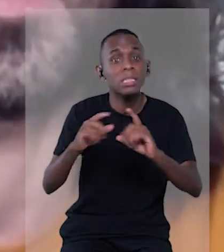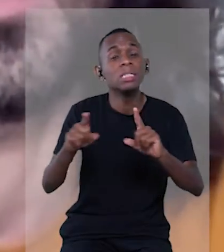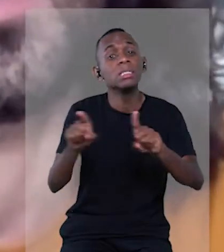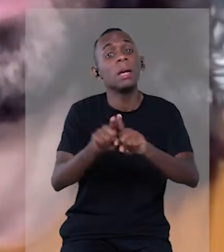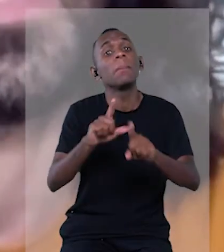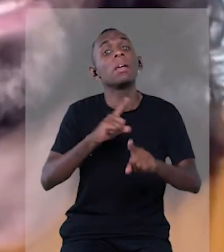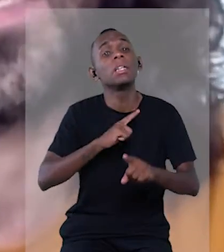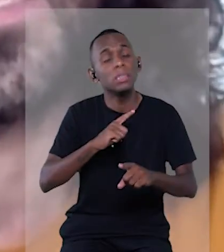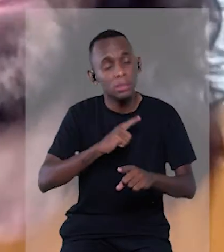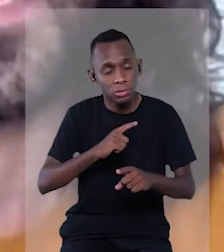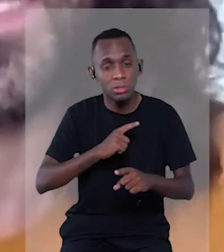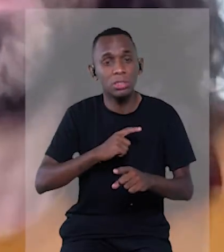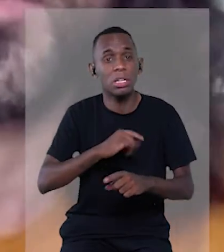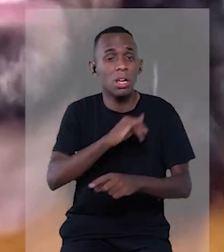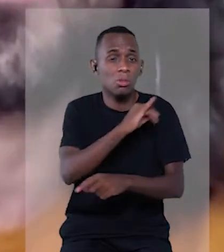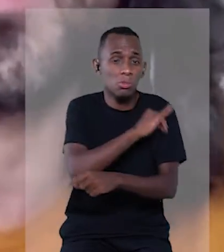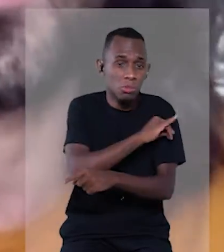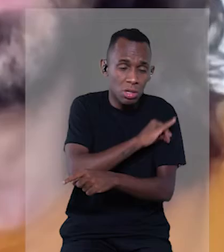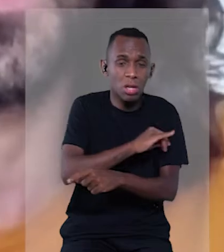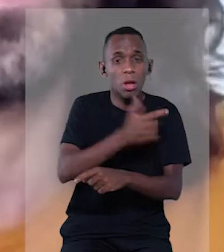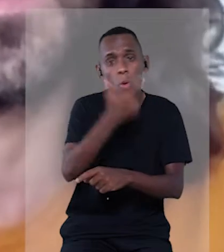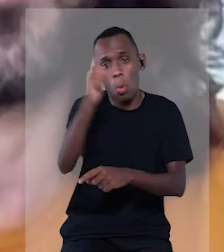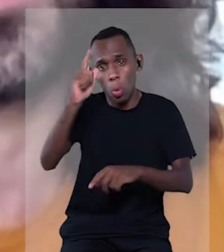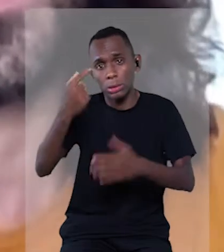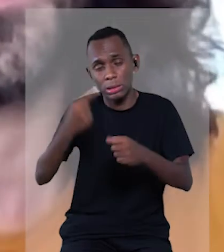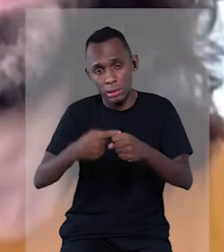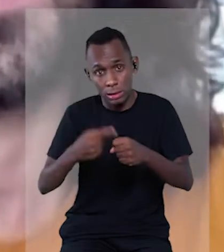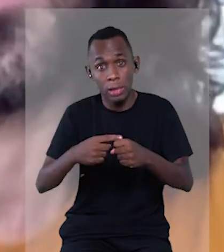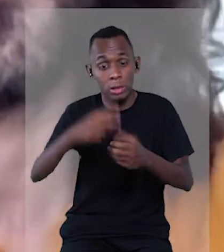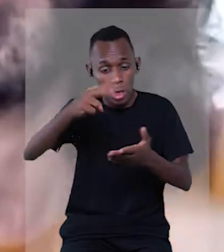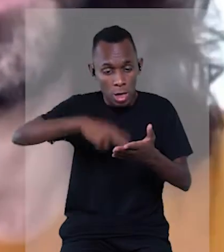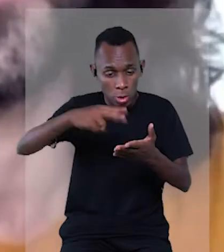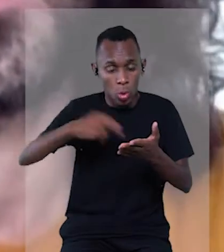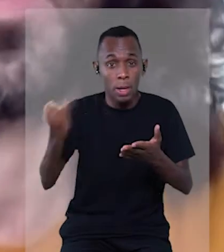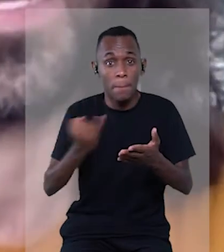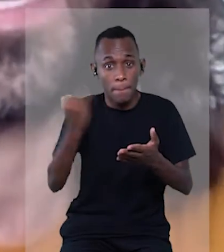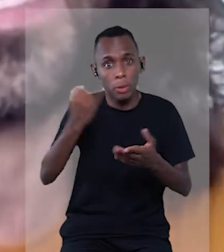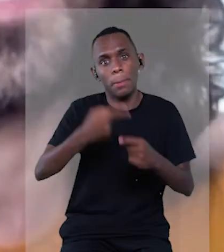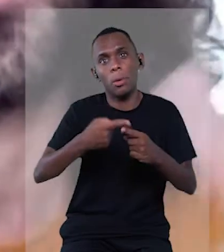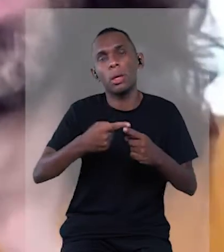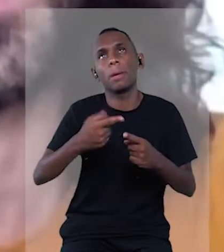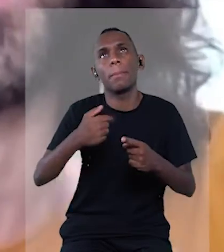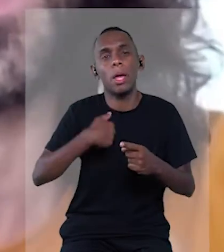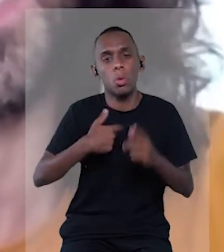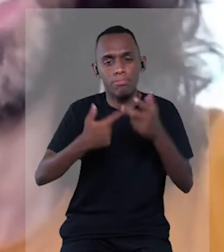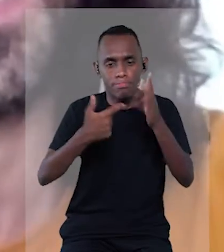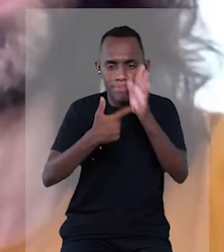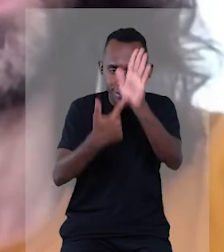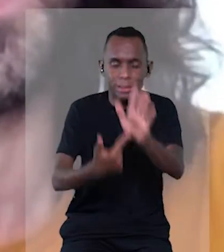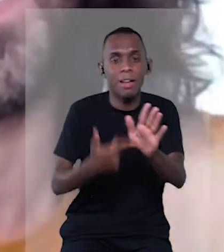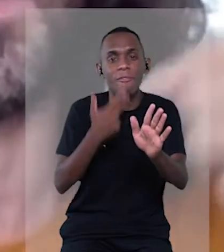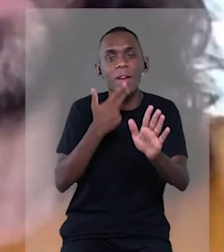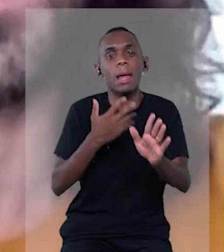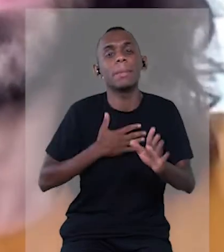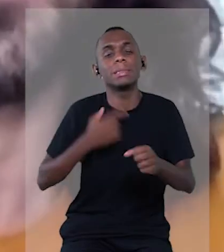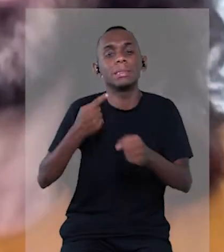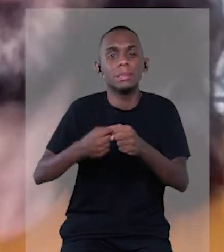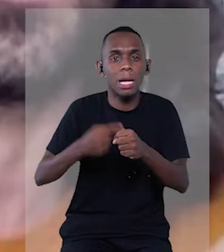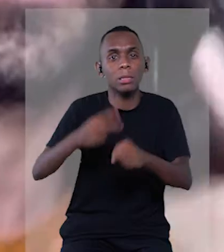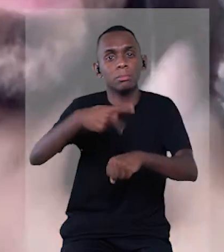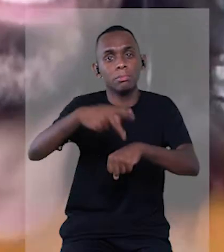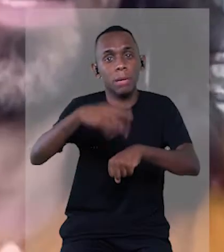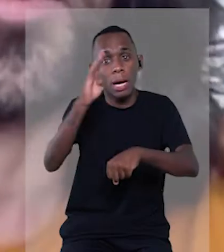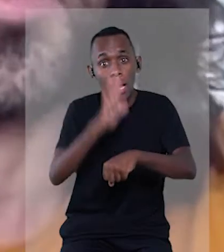Rio de Janeiro, de Belém. E a leitura era muito importante, né? Porque para eu falar do meu país, para eu falar da minha cidade, eu também